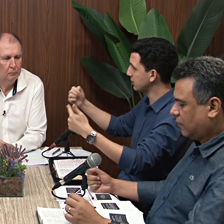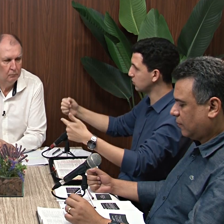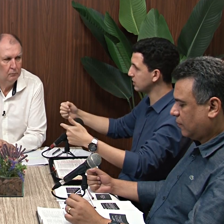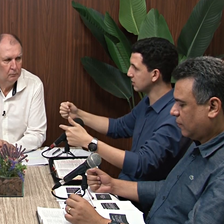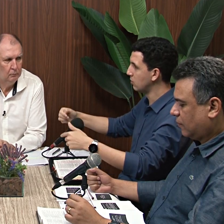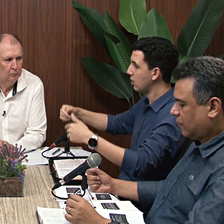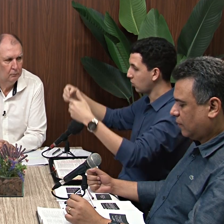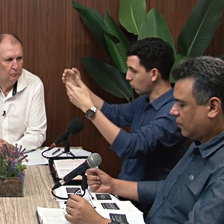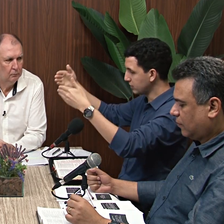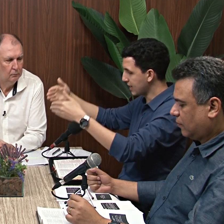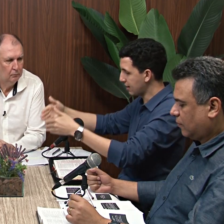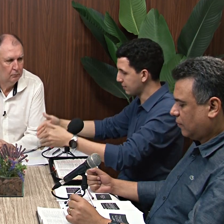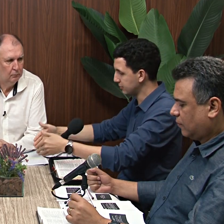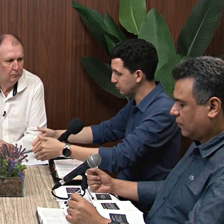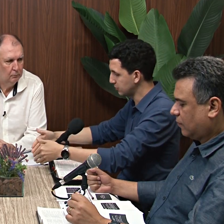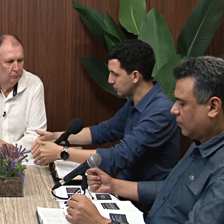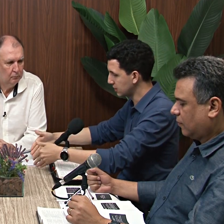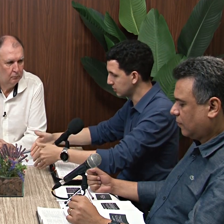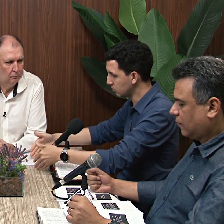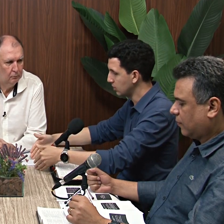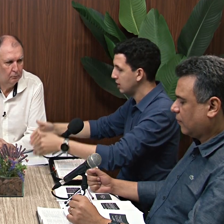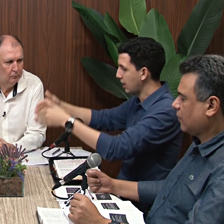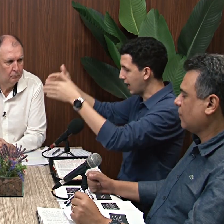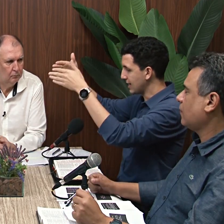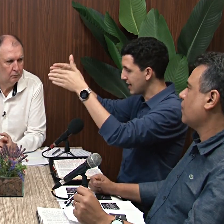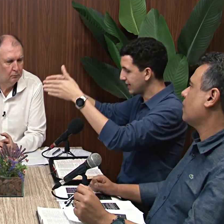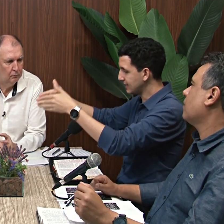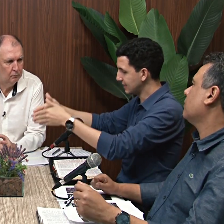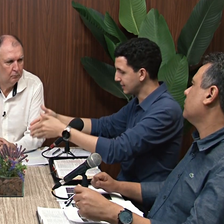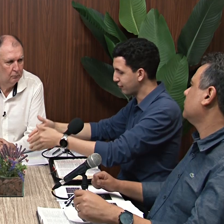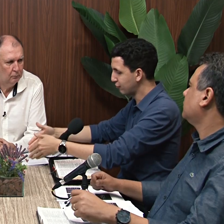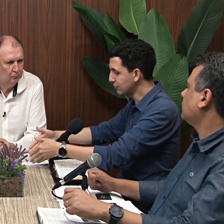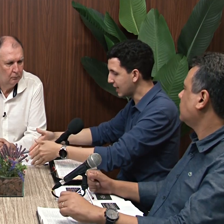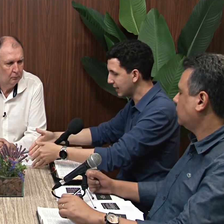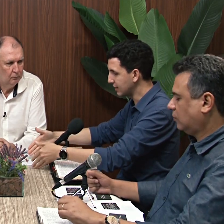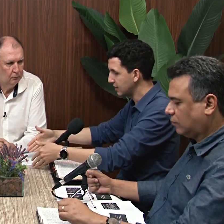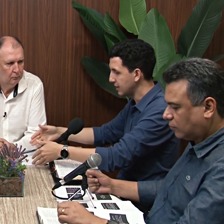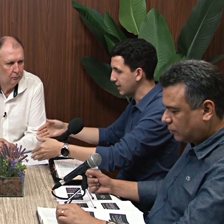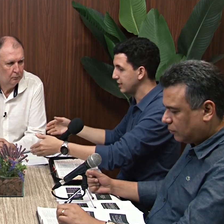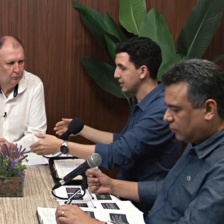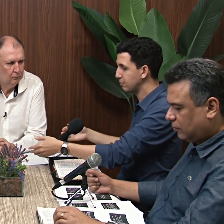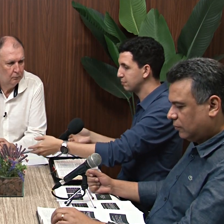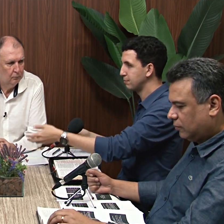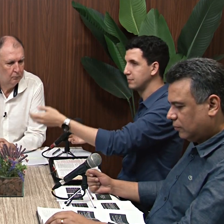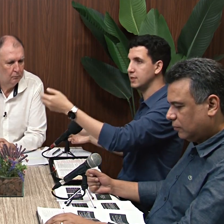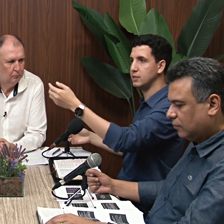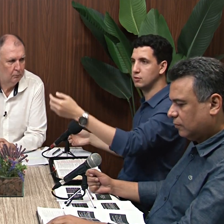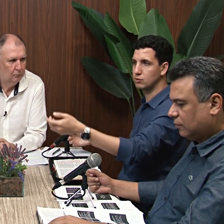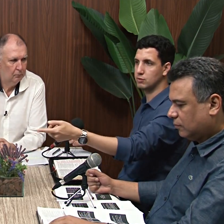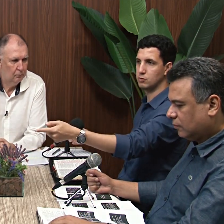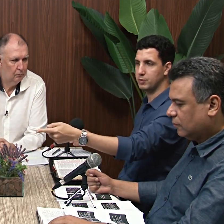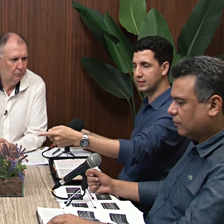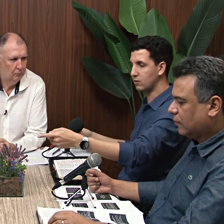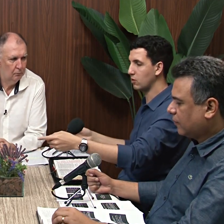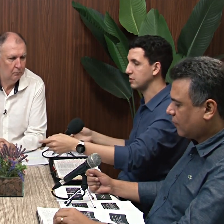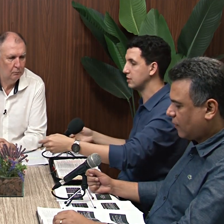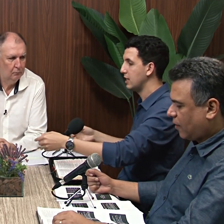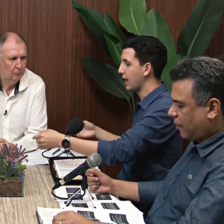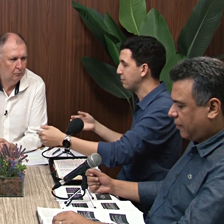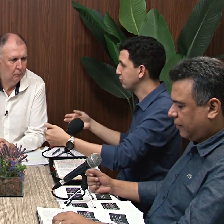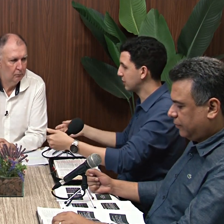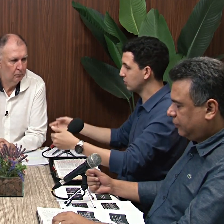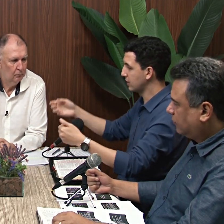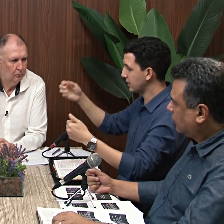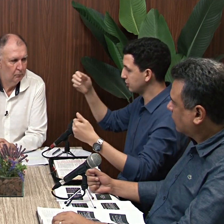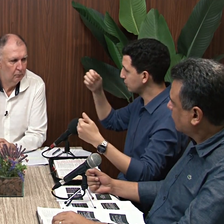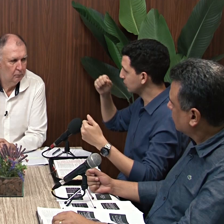e da sua ressurreição. Com o derramado do Espírito Santo, ali a igreja está fundada. E aí já... Isso, no Pentecostes.